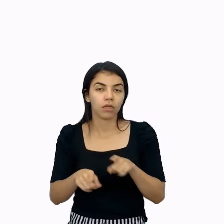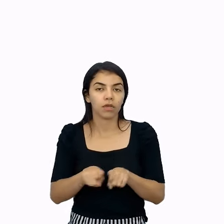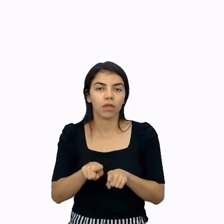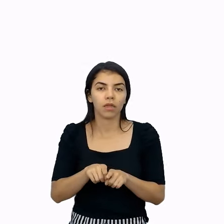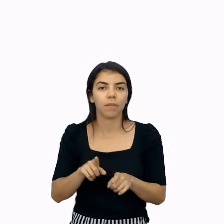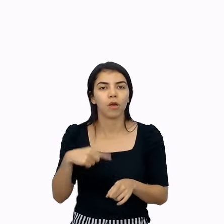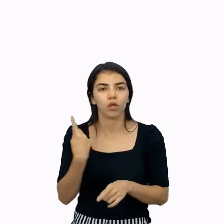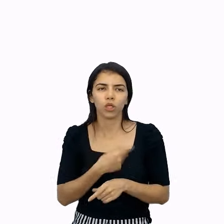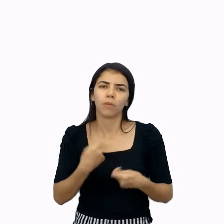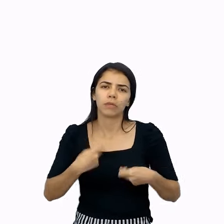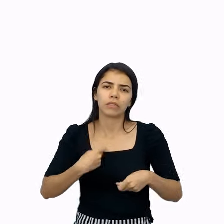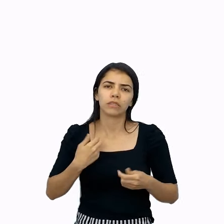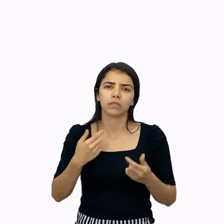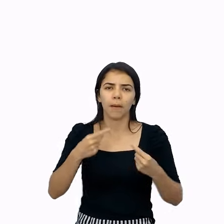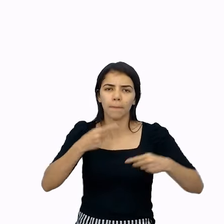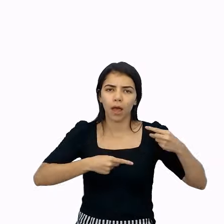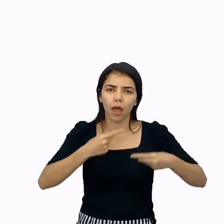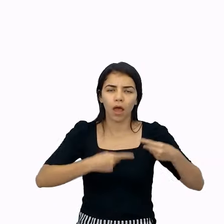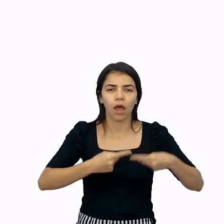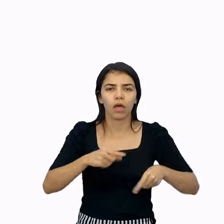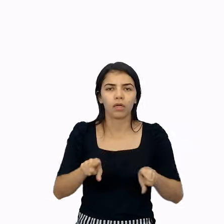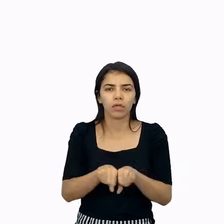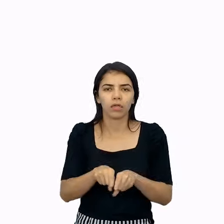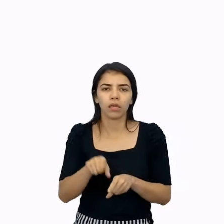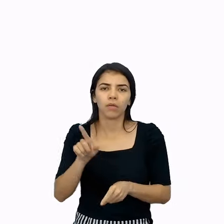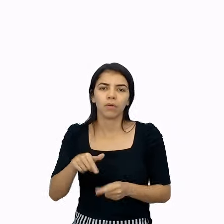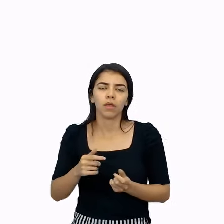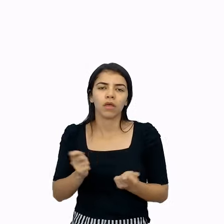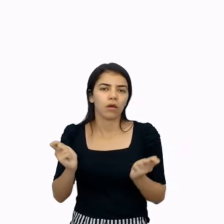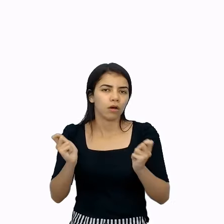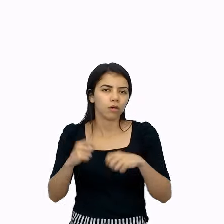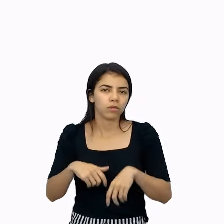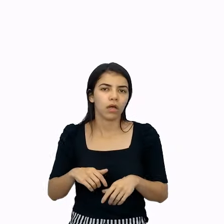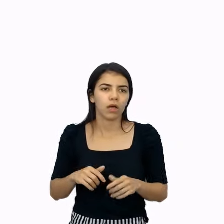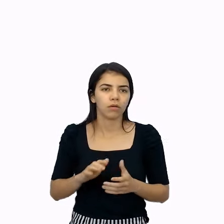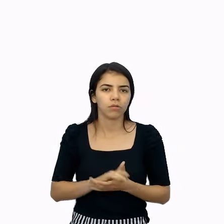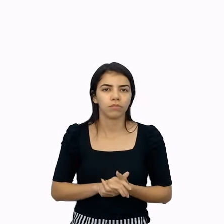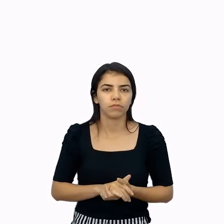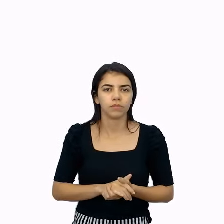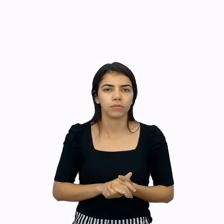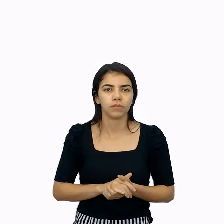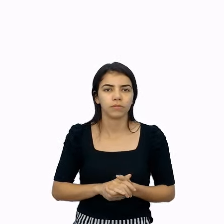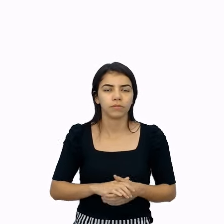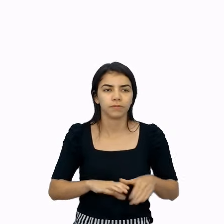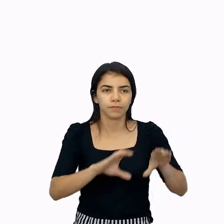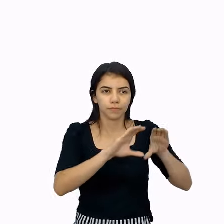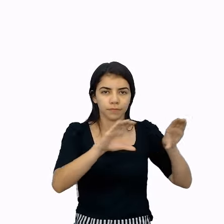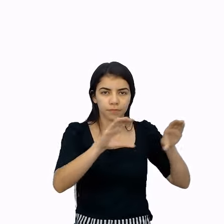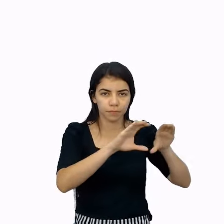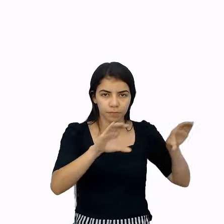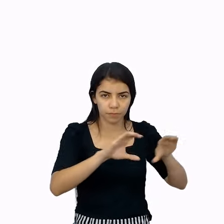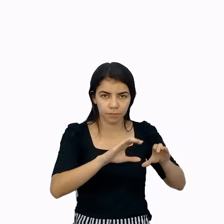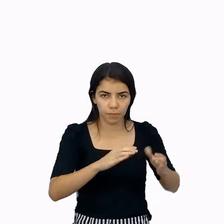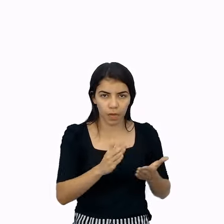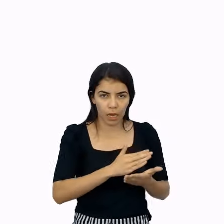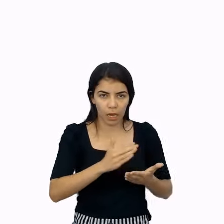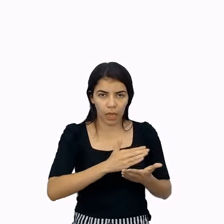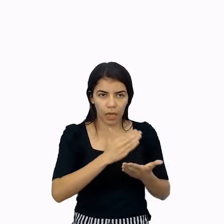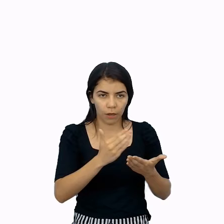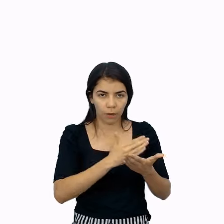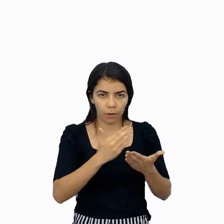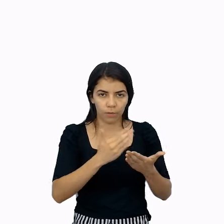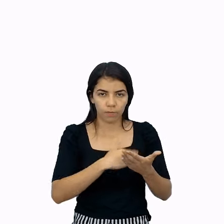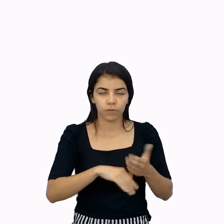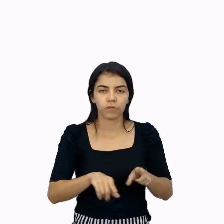deve discutir, levar também, quando possível, para uma biblioteca, para que os estudantes possam